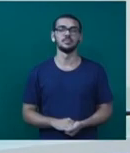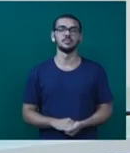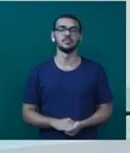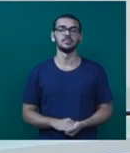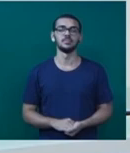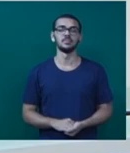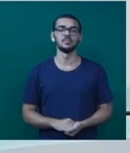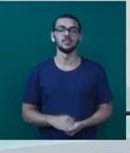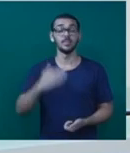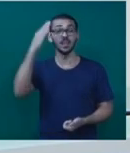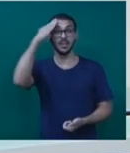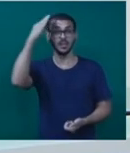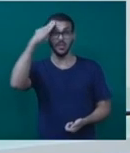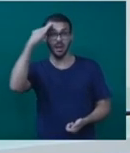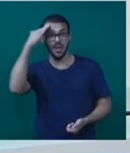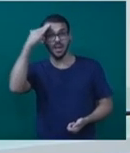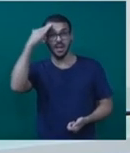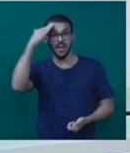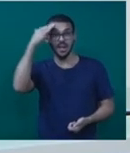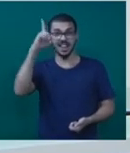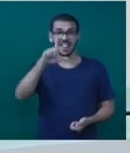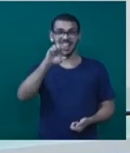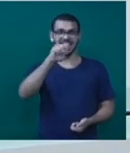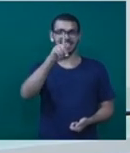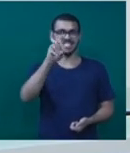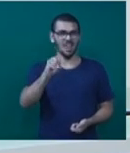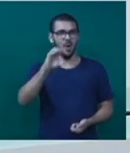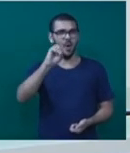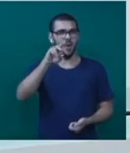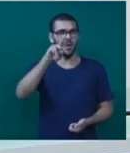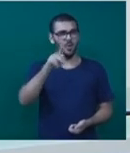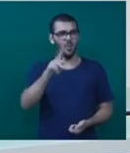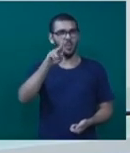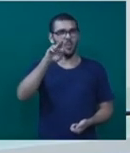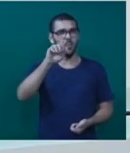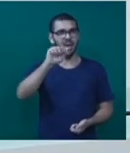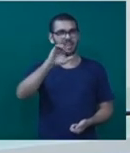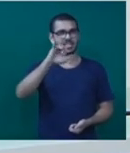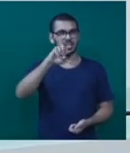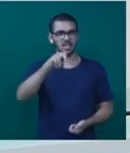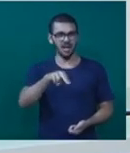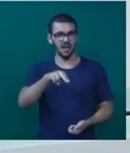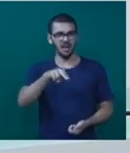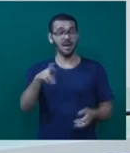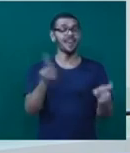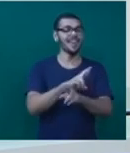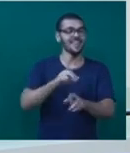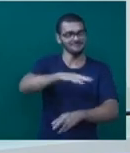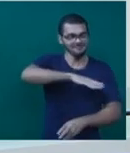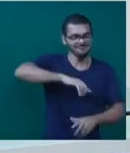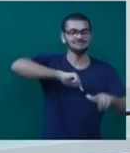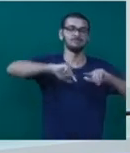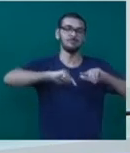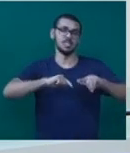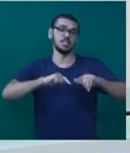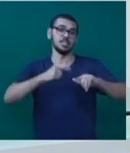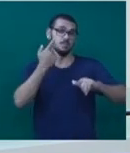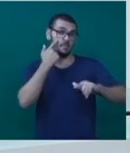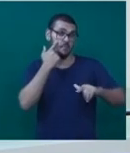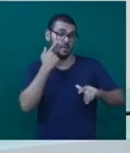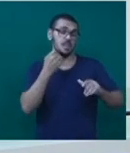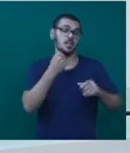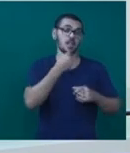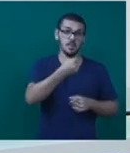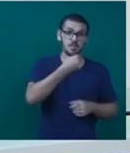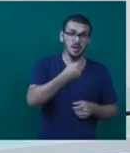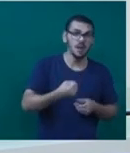Você já ouviu falar em lesões ocupacionais? São aquelas que têm relação com o ambiente de trabalho. Na reportagem a seguir, vamos saber